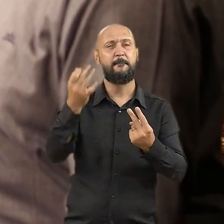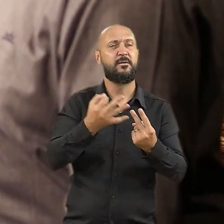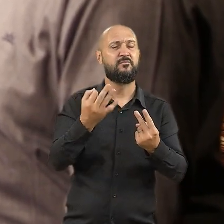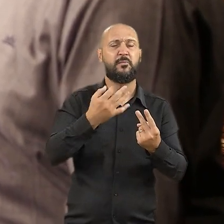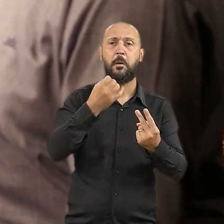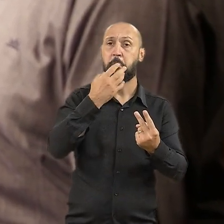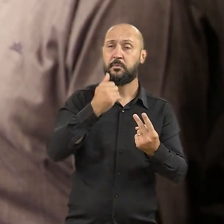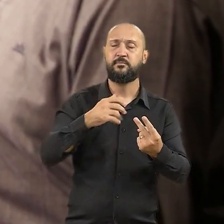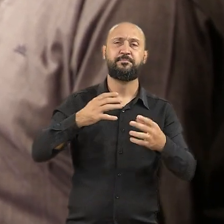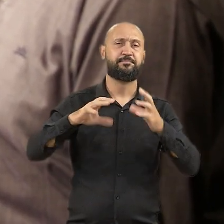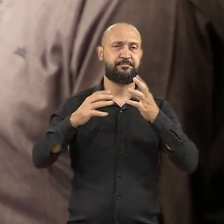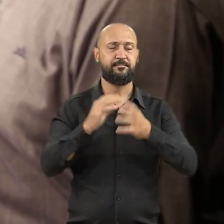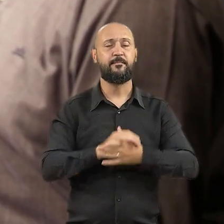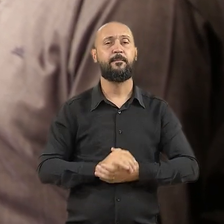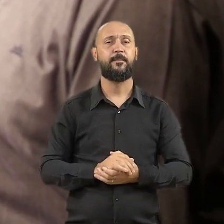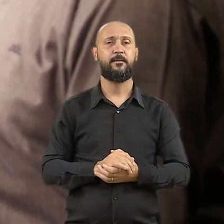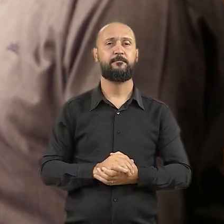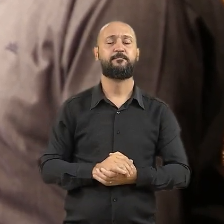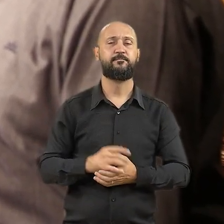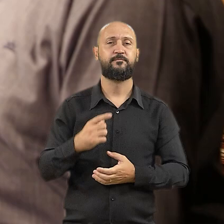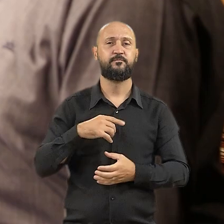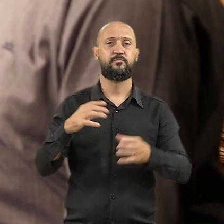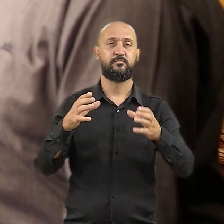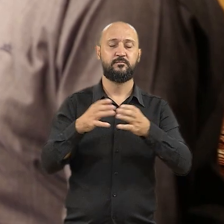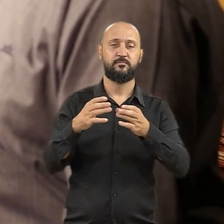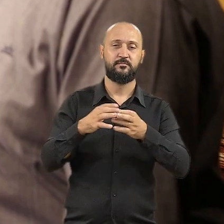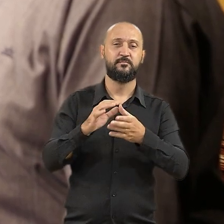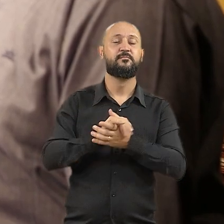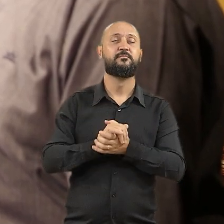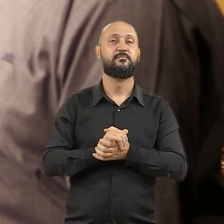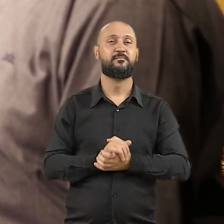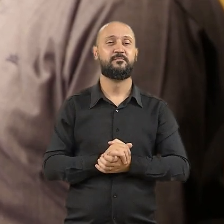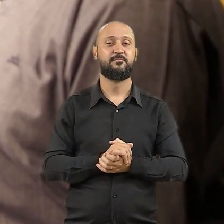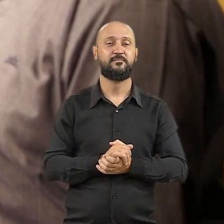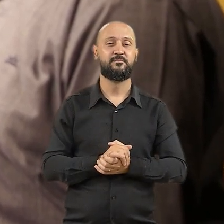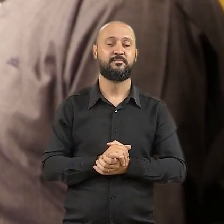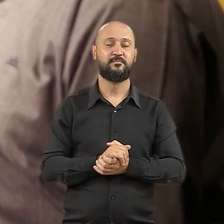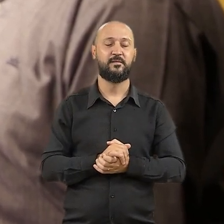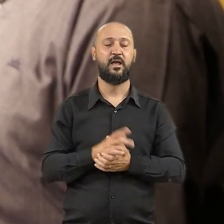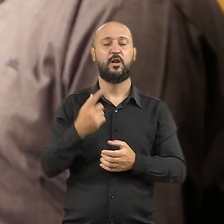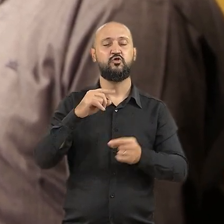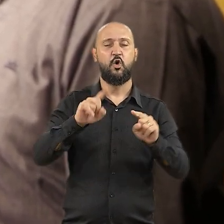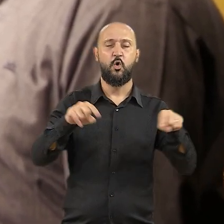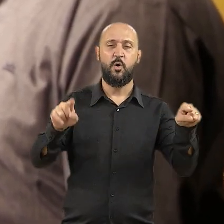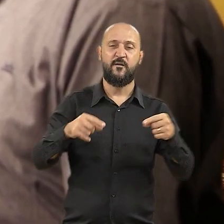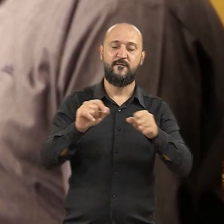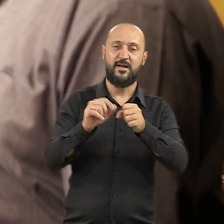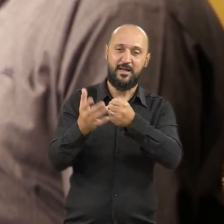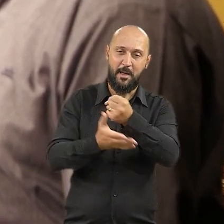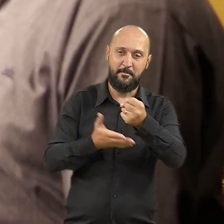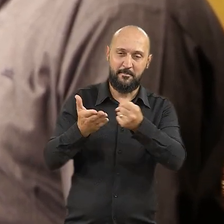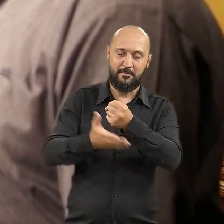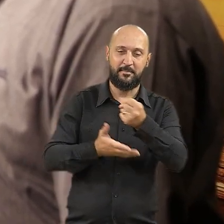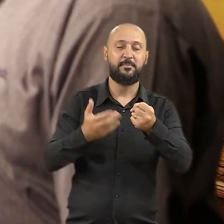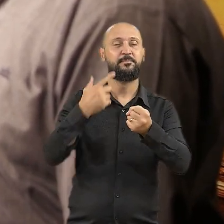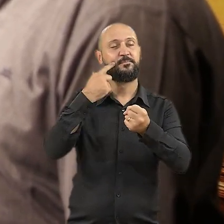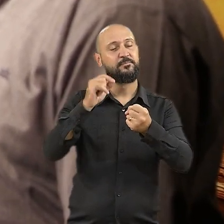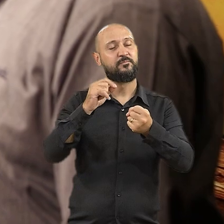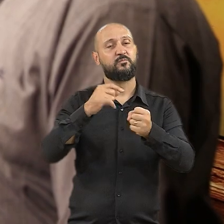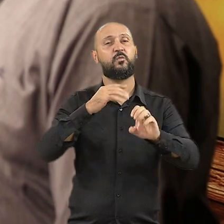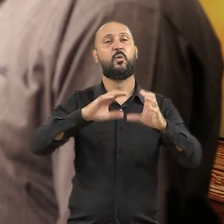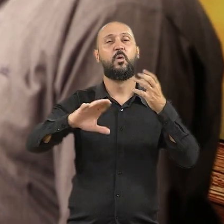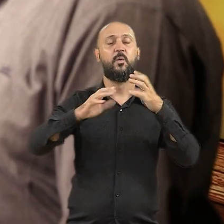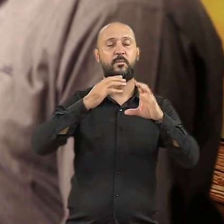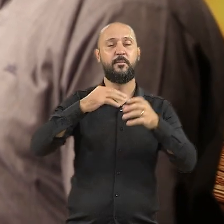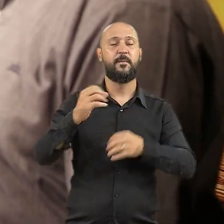figuras feras da música mesmo. Eles tinham um grupo chamado Manvantara, que era instrumental só. E eles faziam a base do festival. E eu